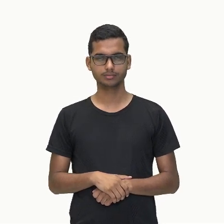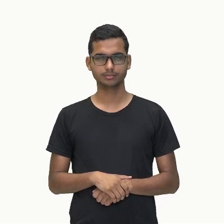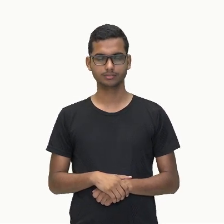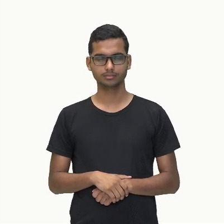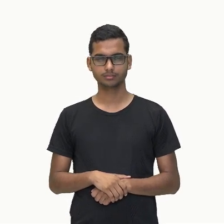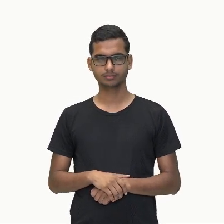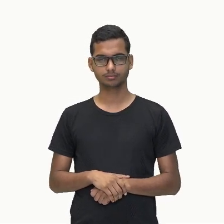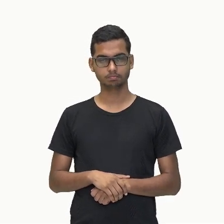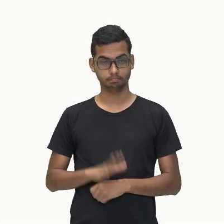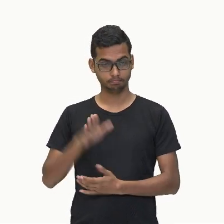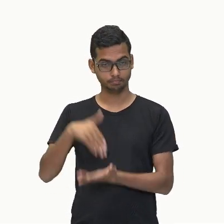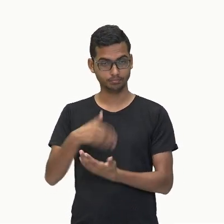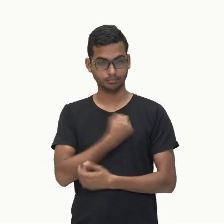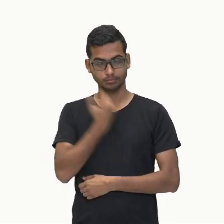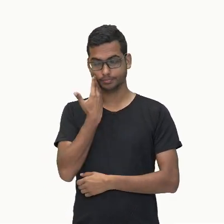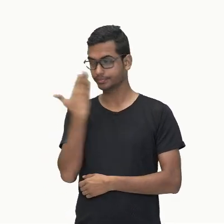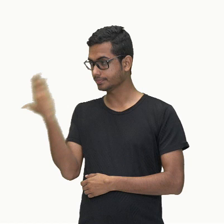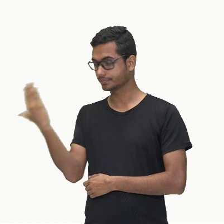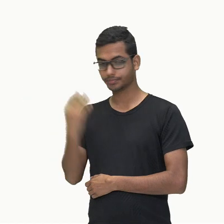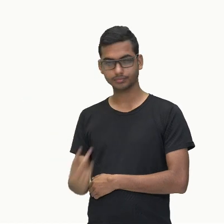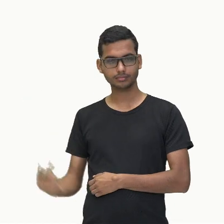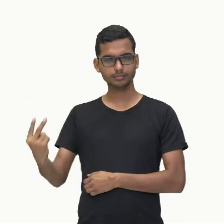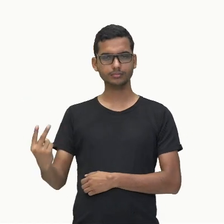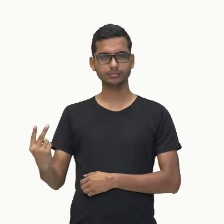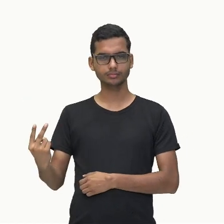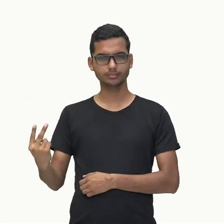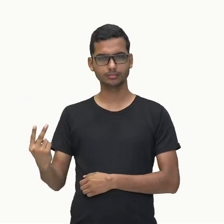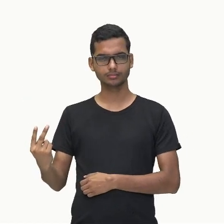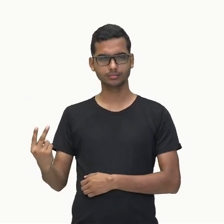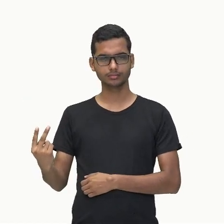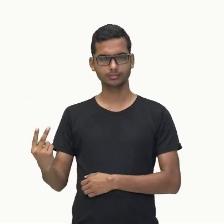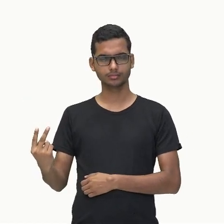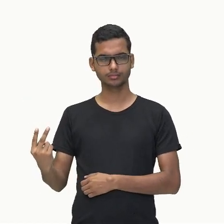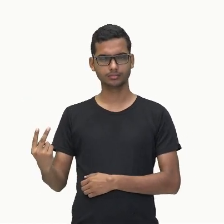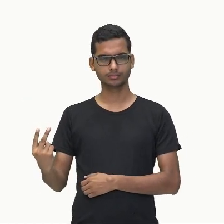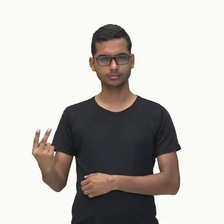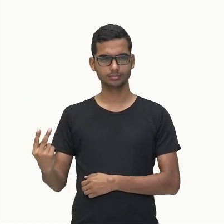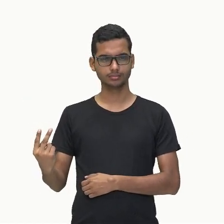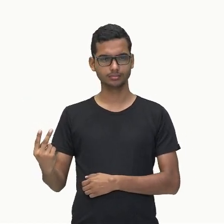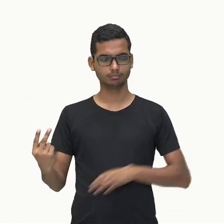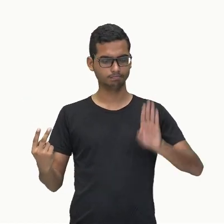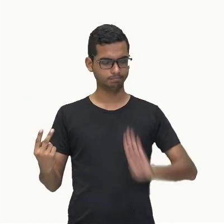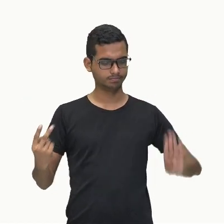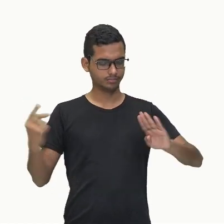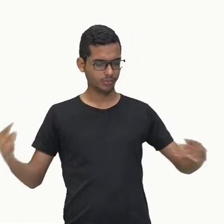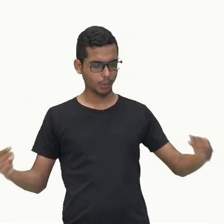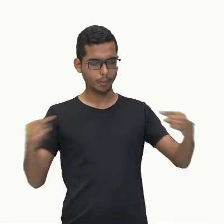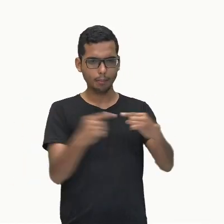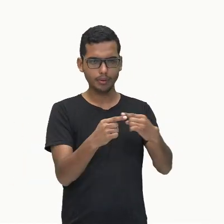Próximo valor. O próximo valor de x é o 2.